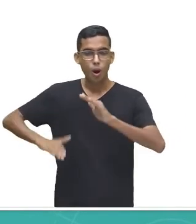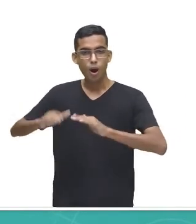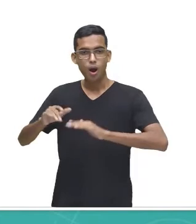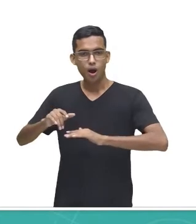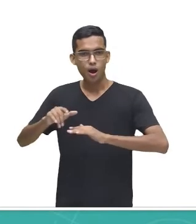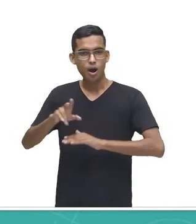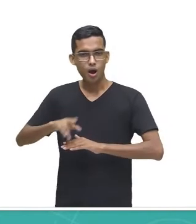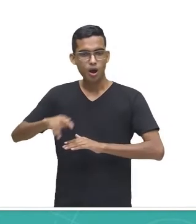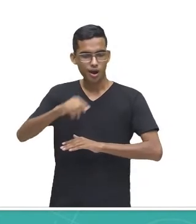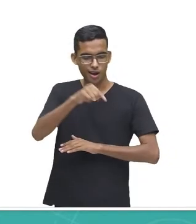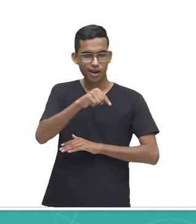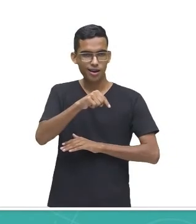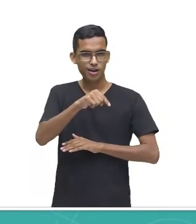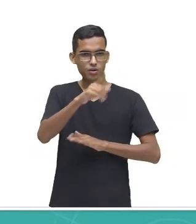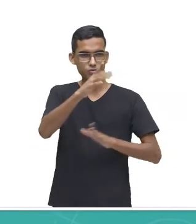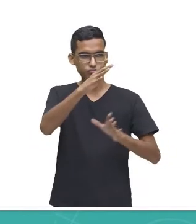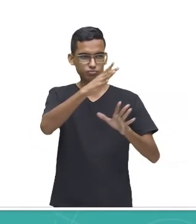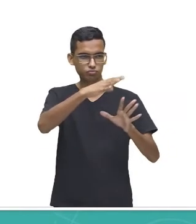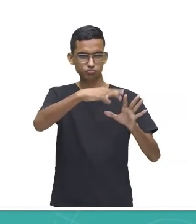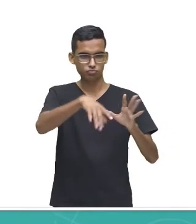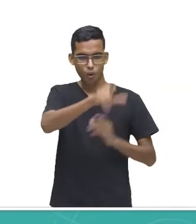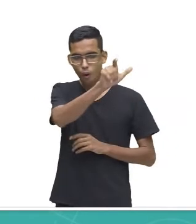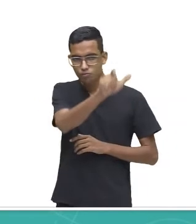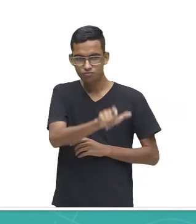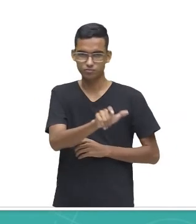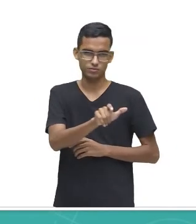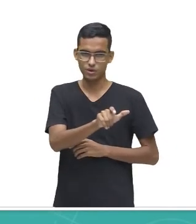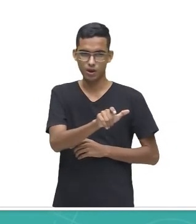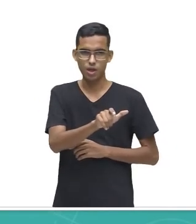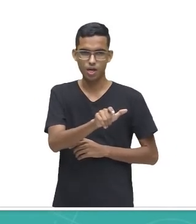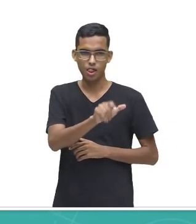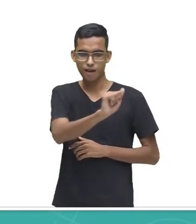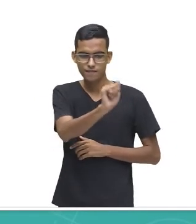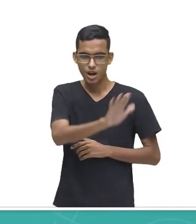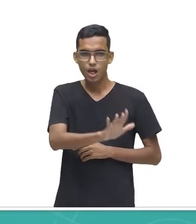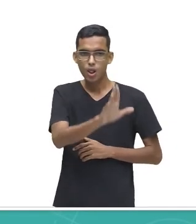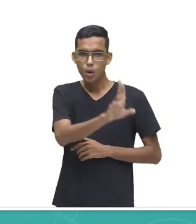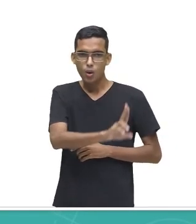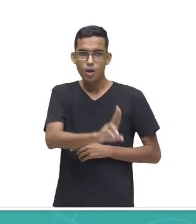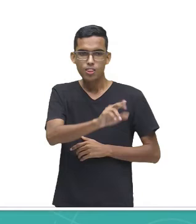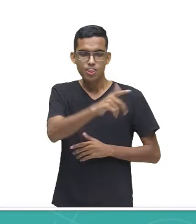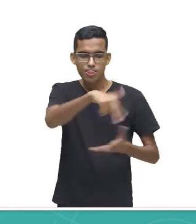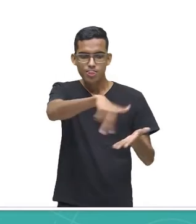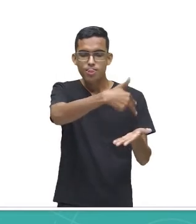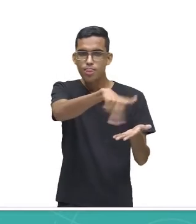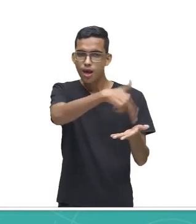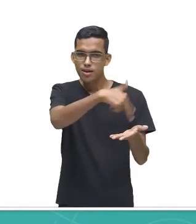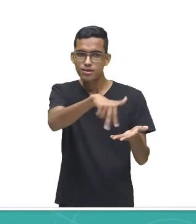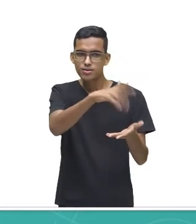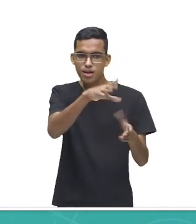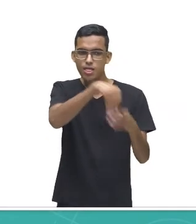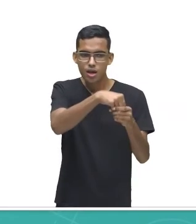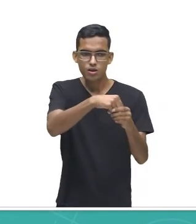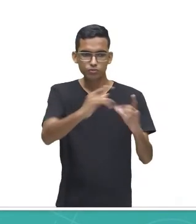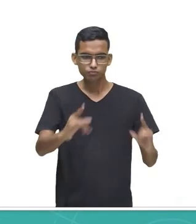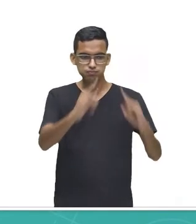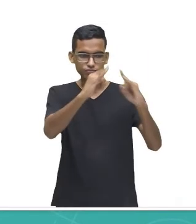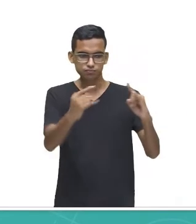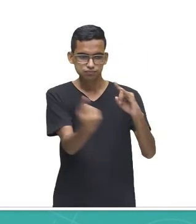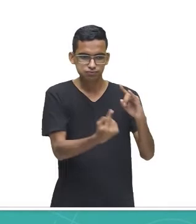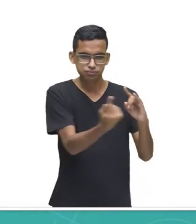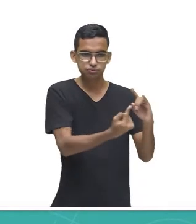dos tambores. Um exemplo típico, aí gente, ó, eles estão mostrando que não há ninguém nem nada